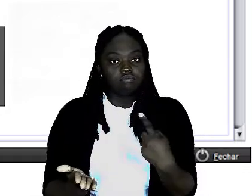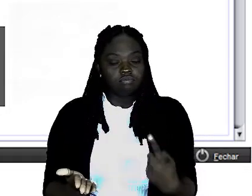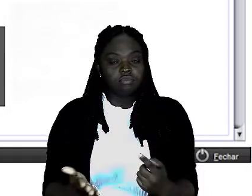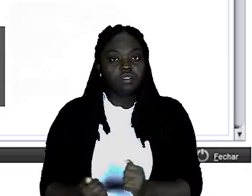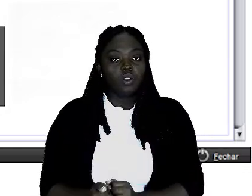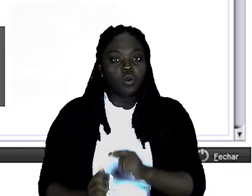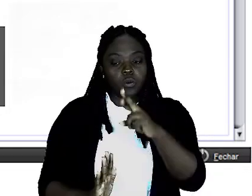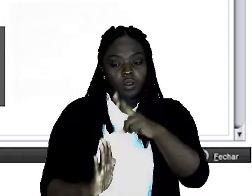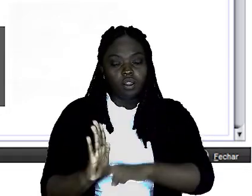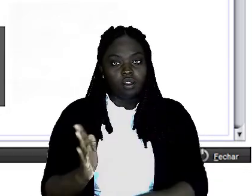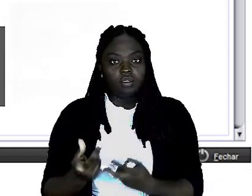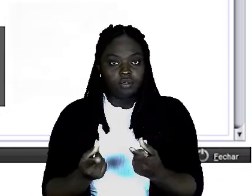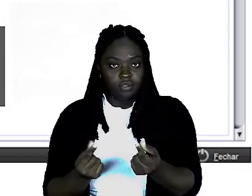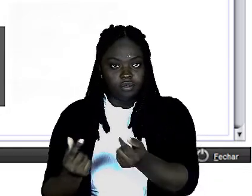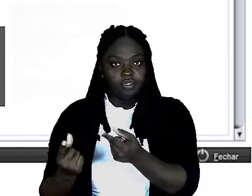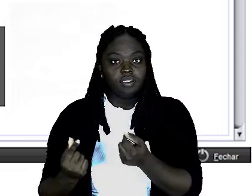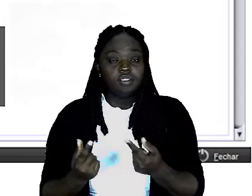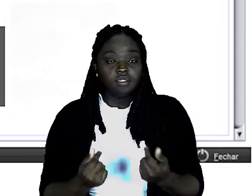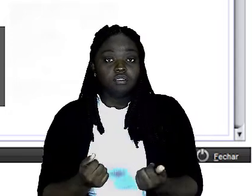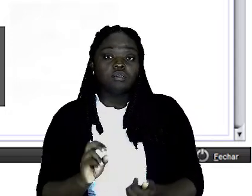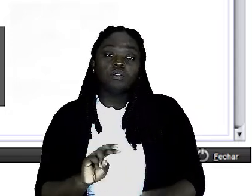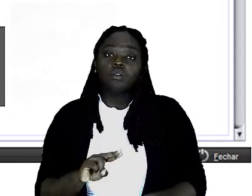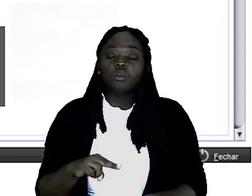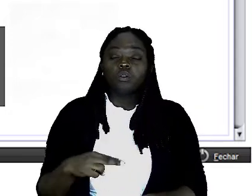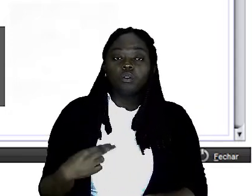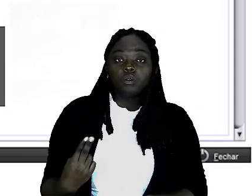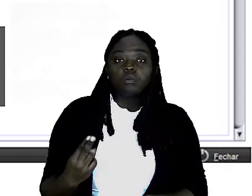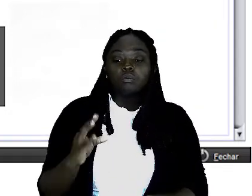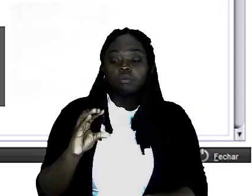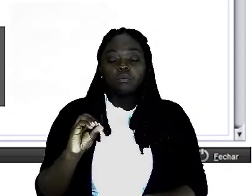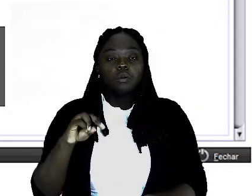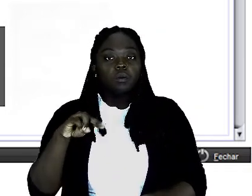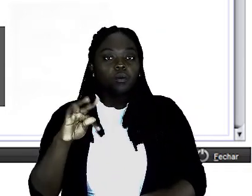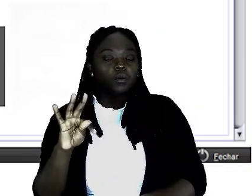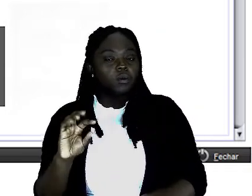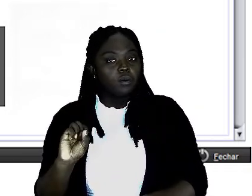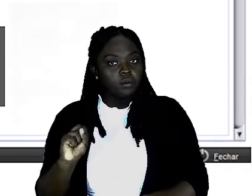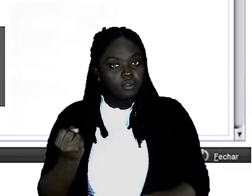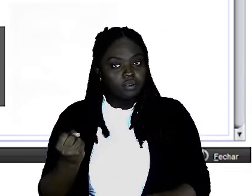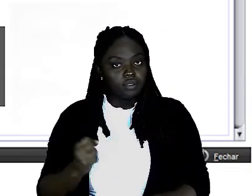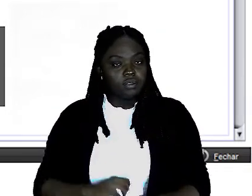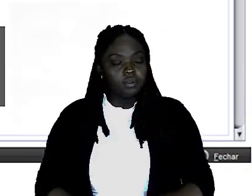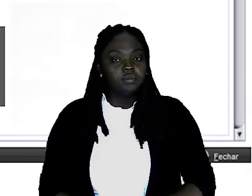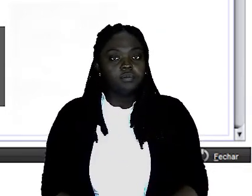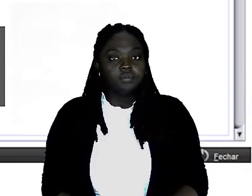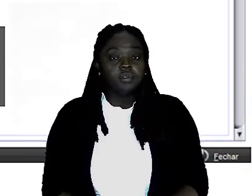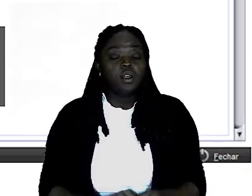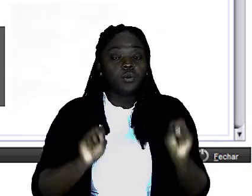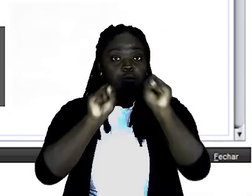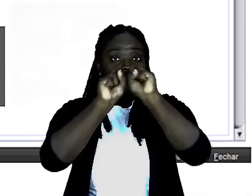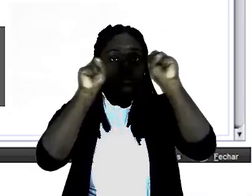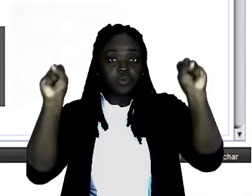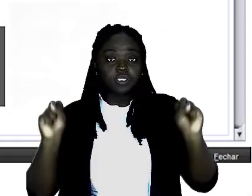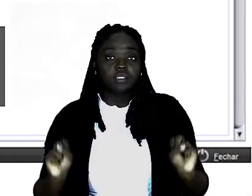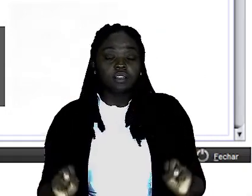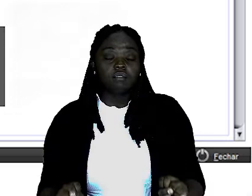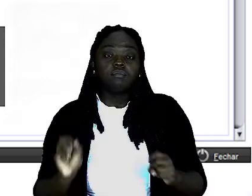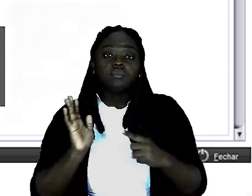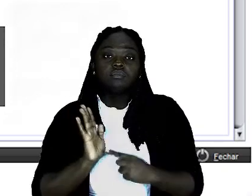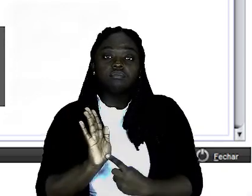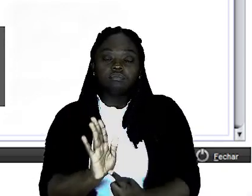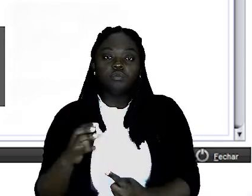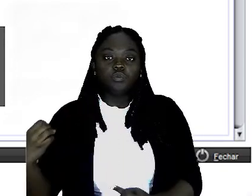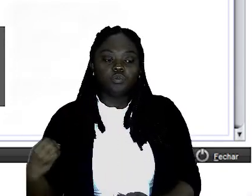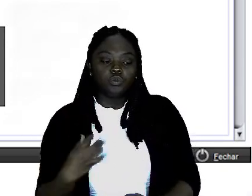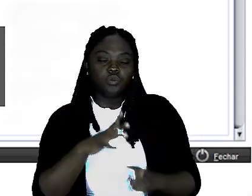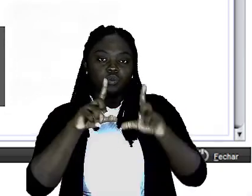do relatório financeiro ou da prestação de contas. O sistema apresentará nova